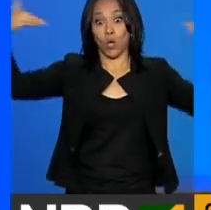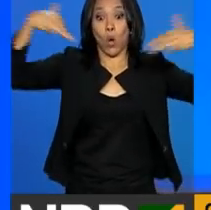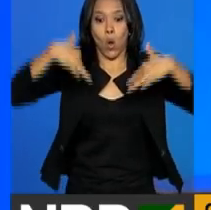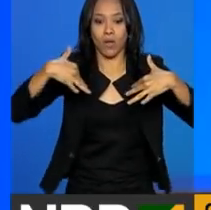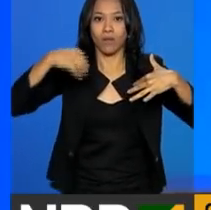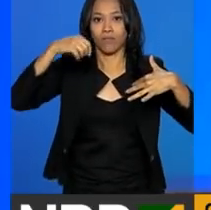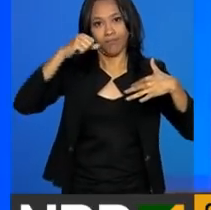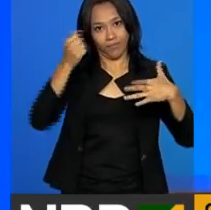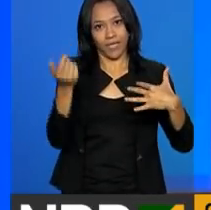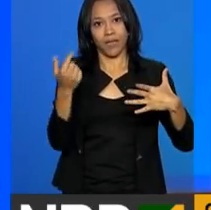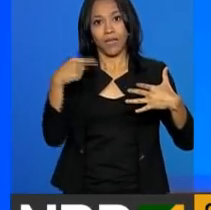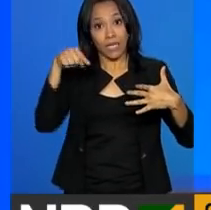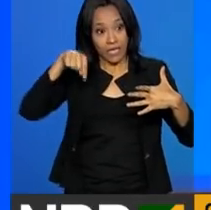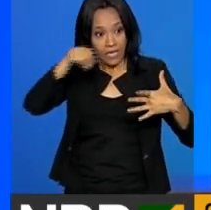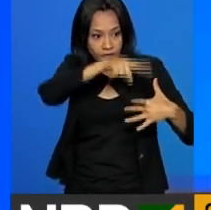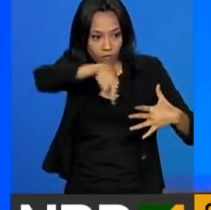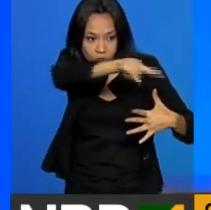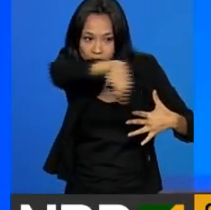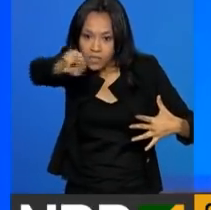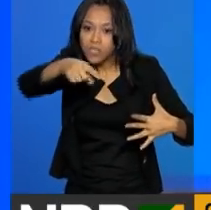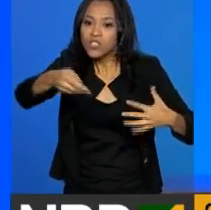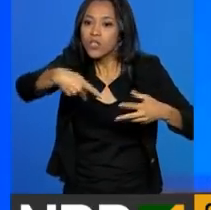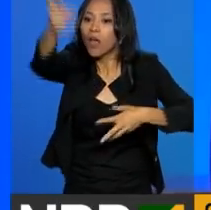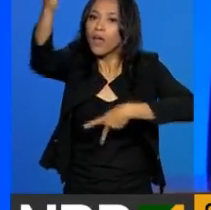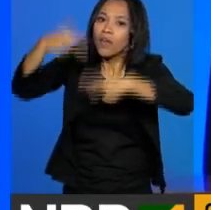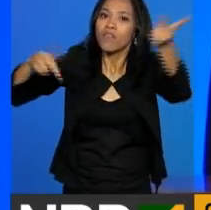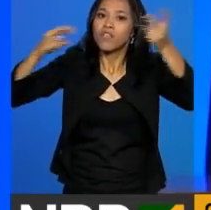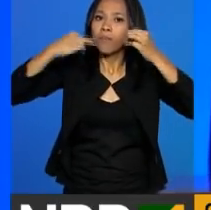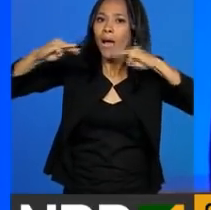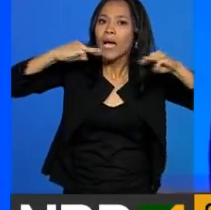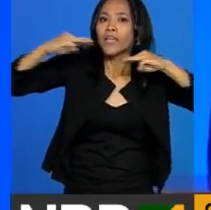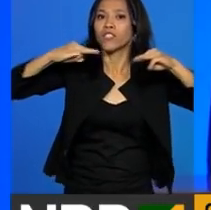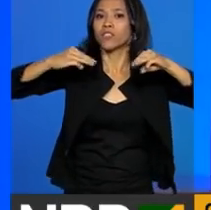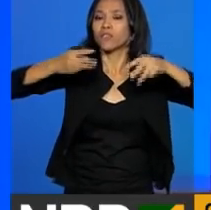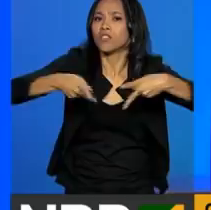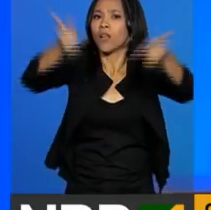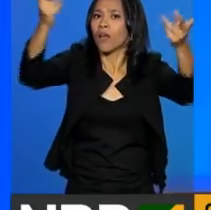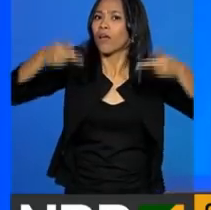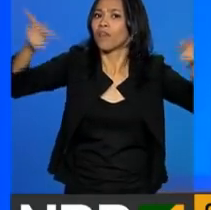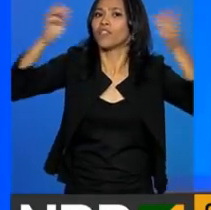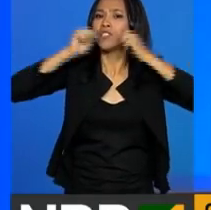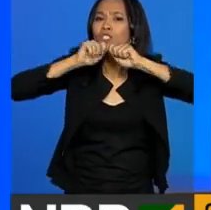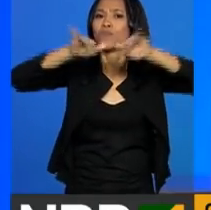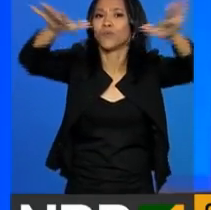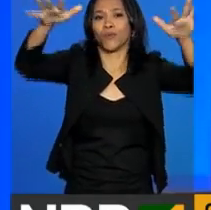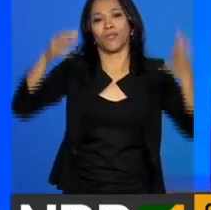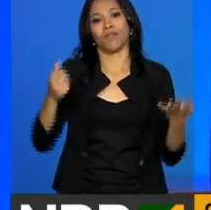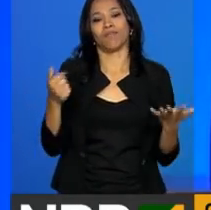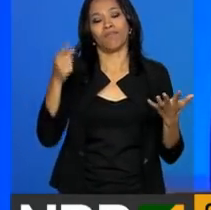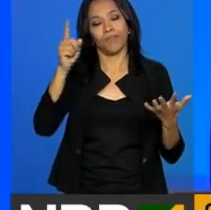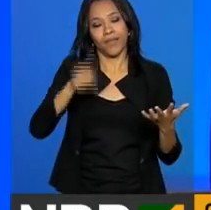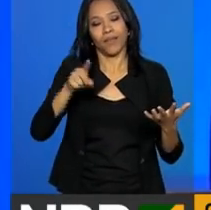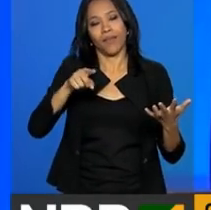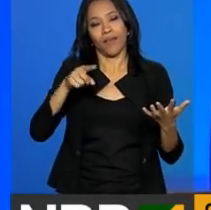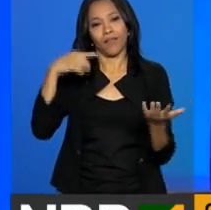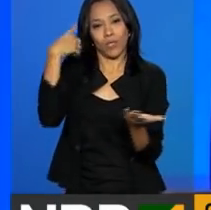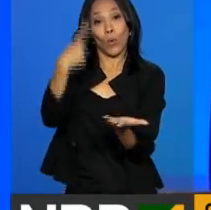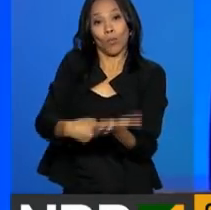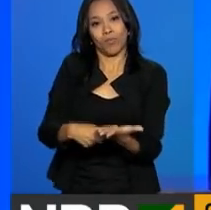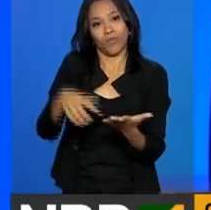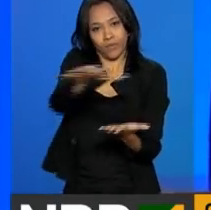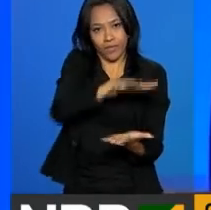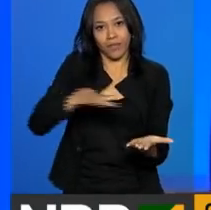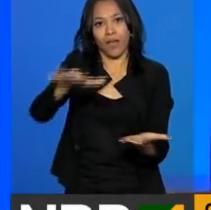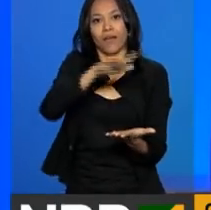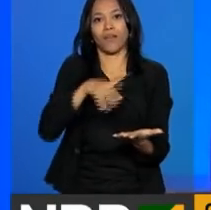que propagam que fazem o marketing do nosso país especialmente aqueles que se dedicam às relações internacionais de